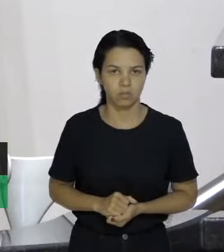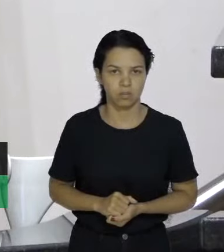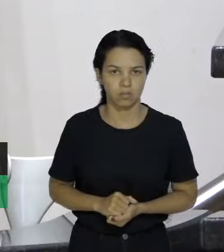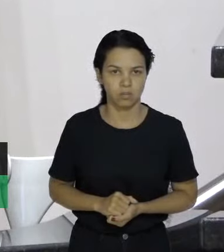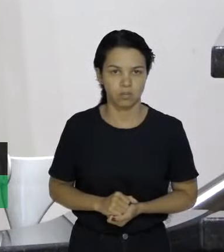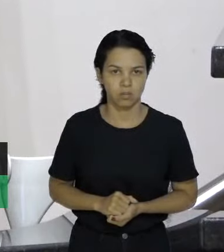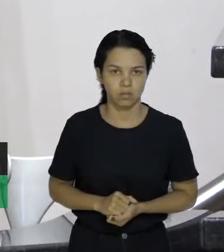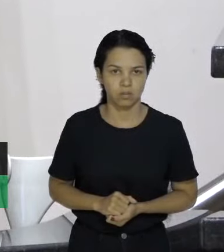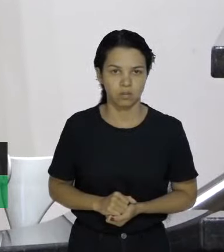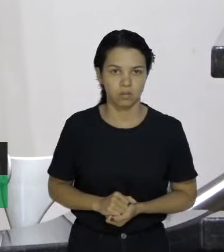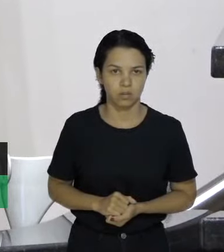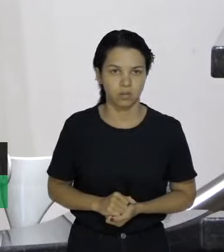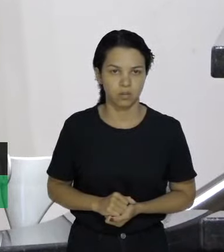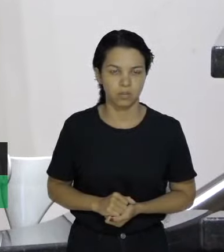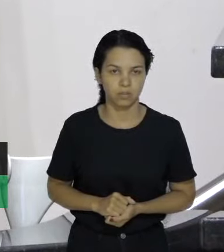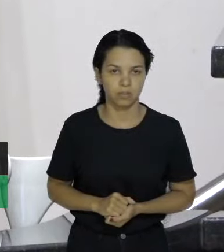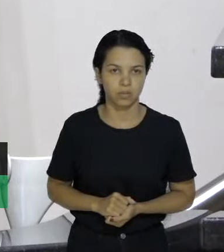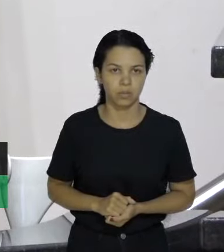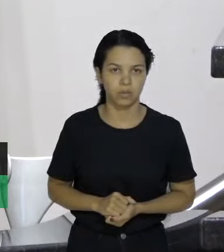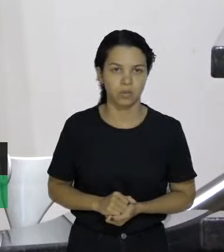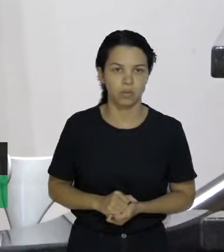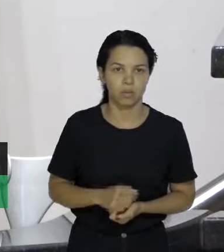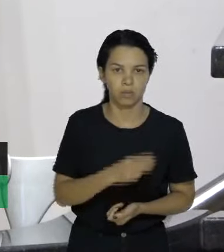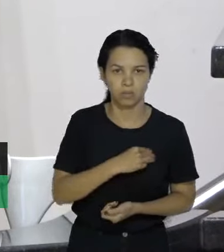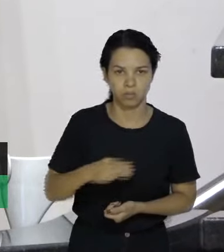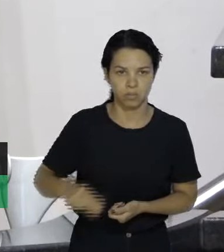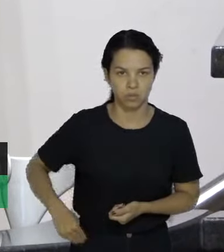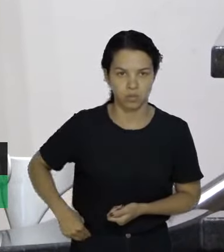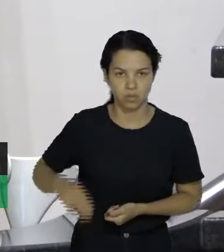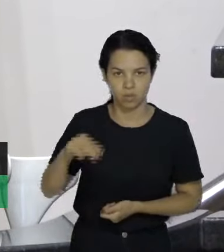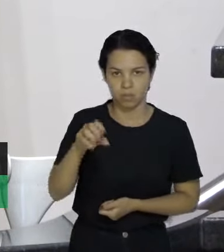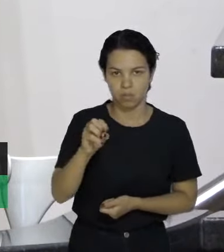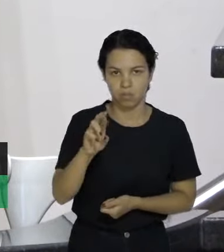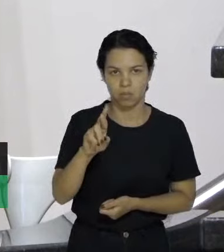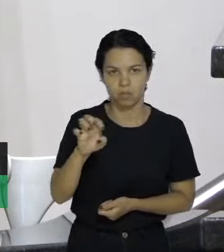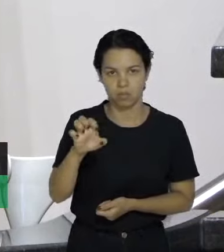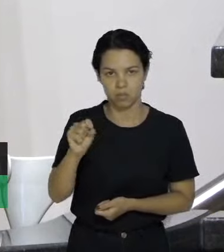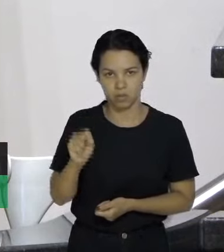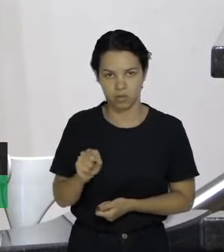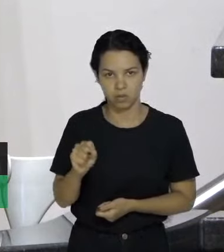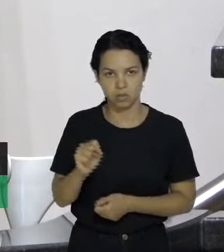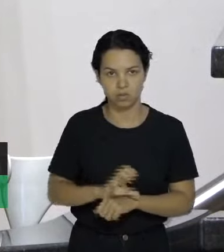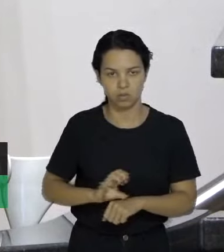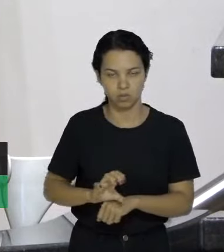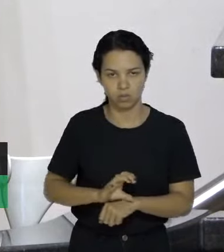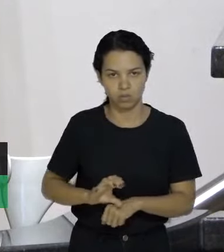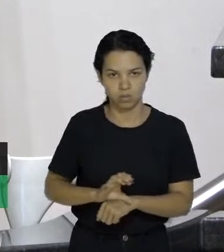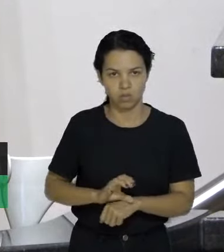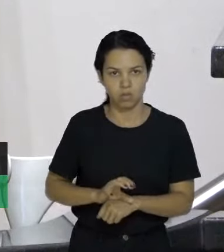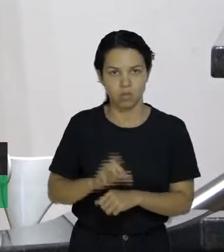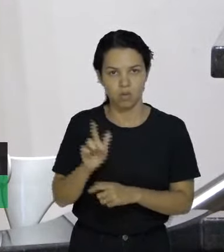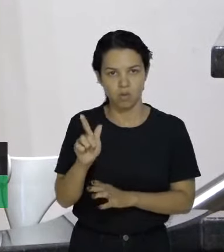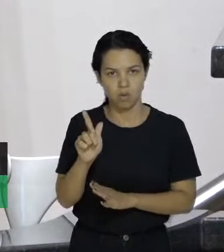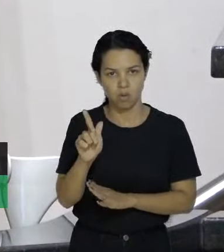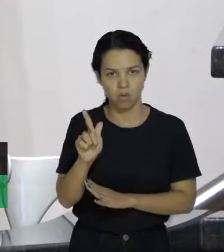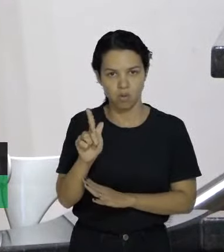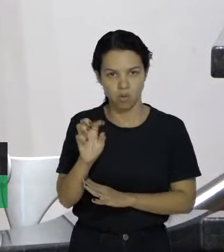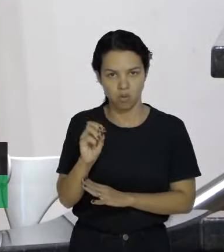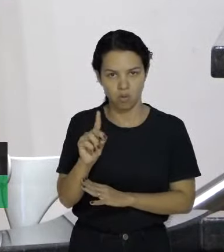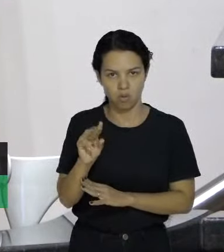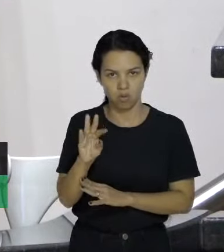o ministro Morais argumentou ainda que a Constituição Federal o código de processo penal e a lei de Execuções Penais